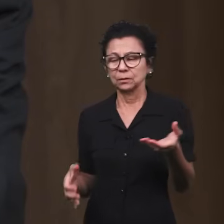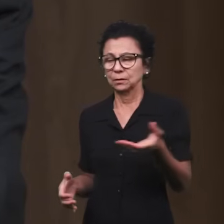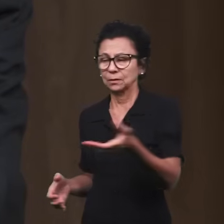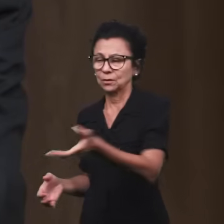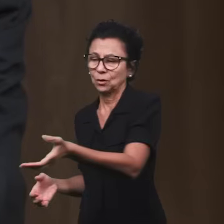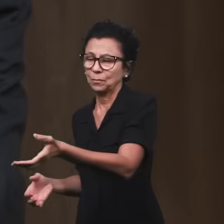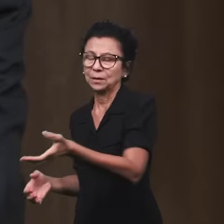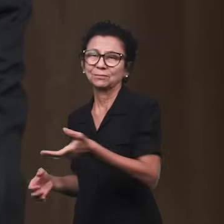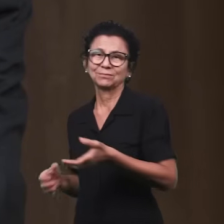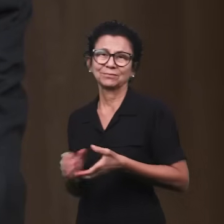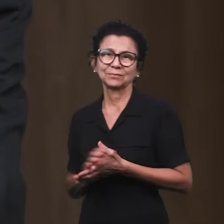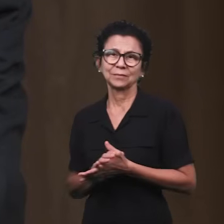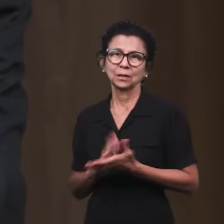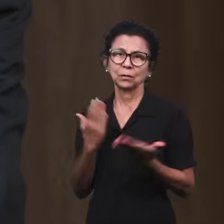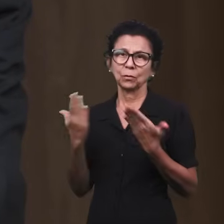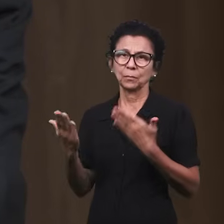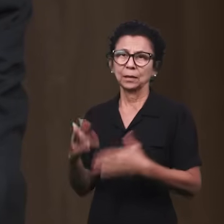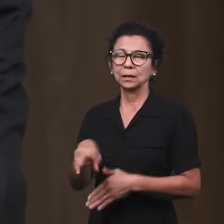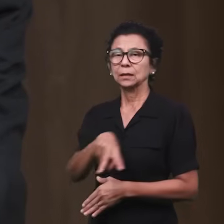Porque aqui também tem veneno.